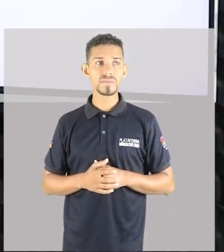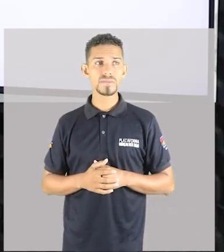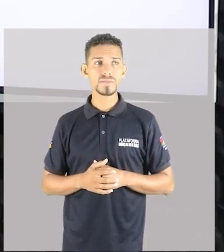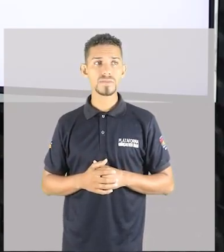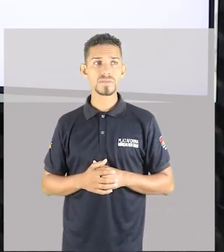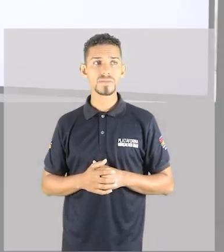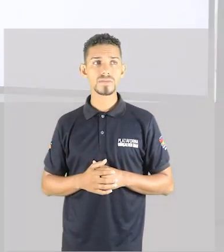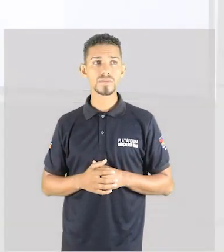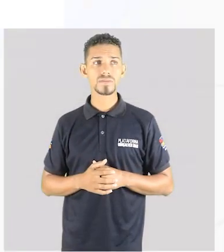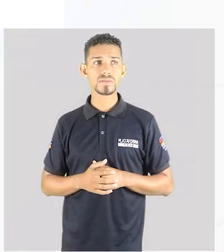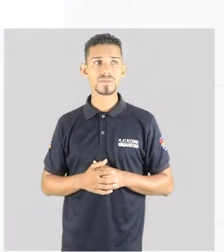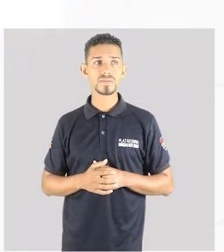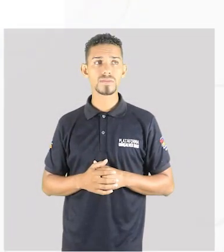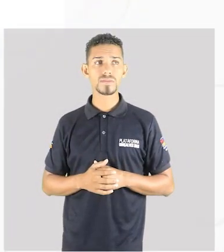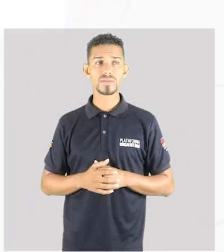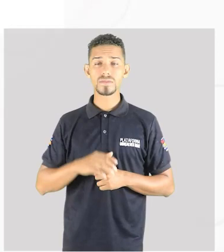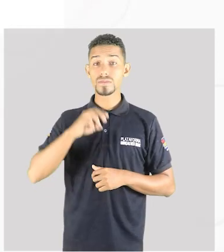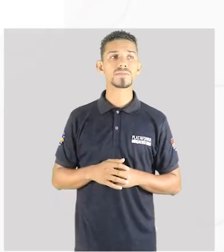Miopia.